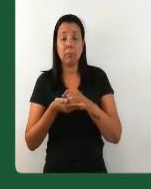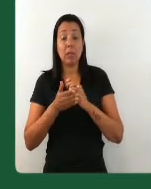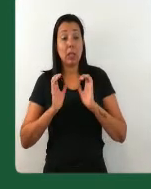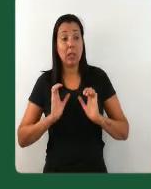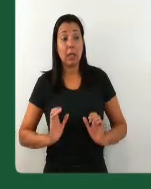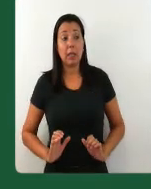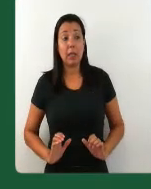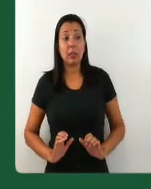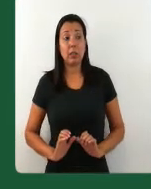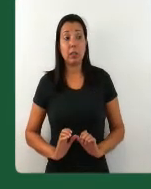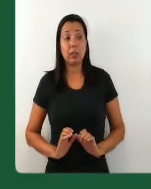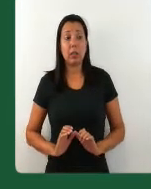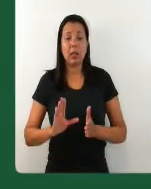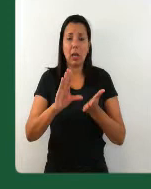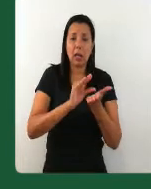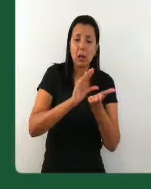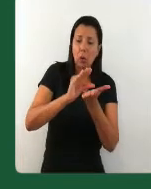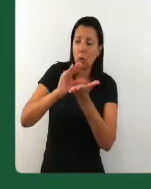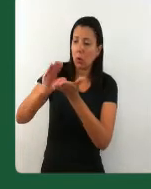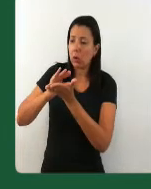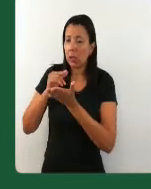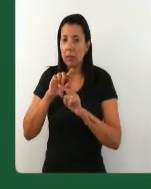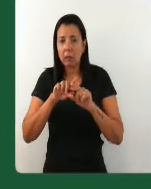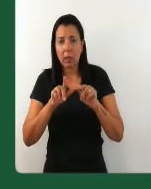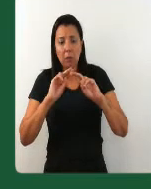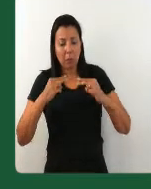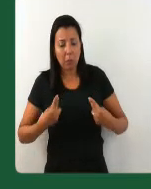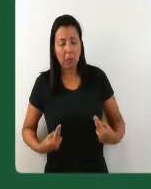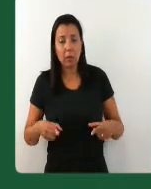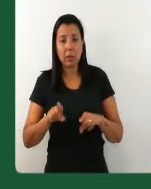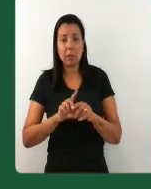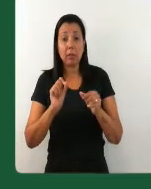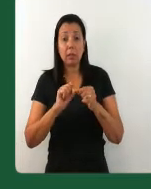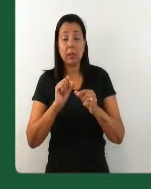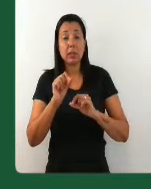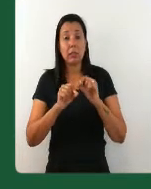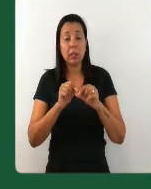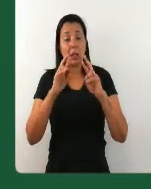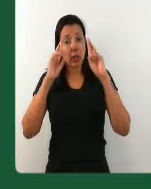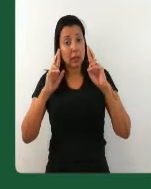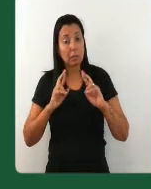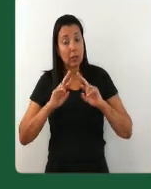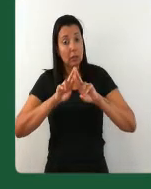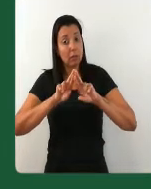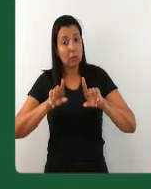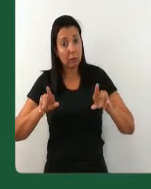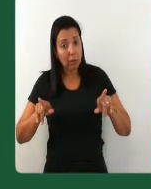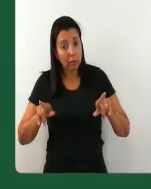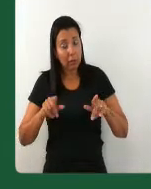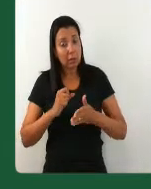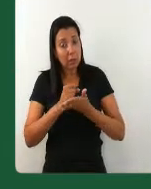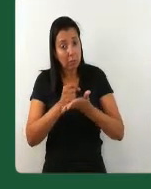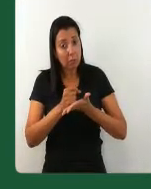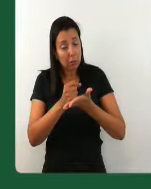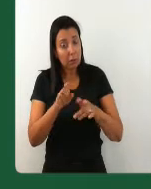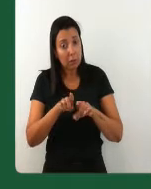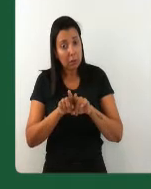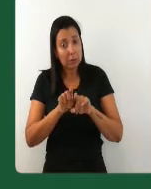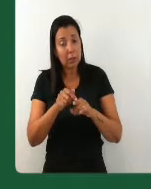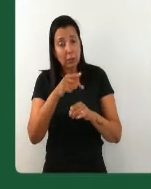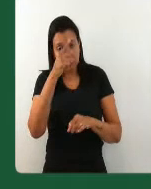Ética, acolher de forma ética e humana, promovendo o respeito mútuo entre colaboradores